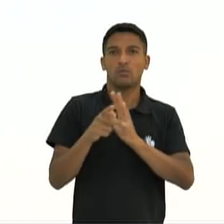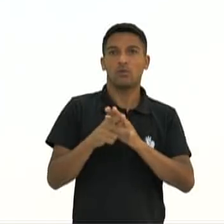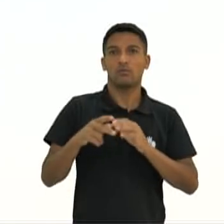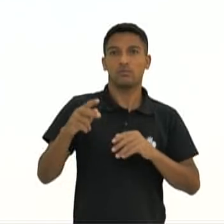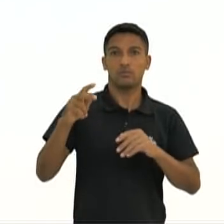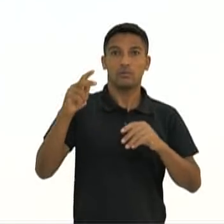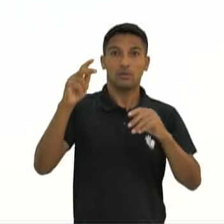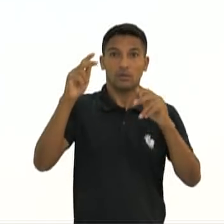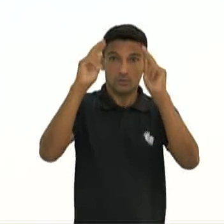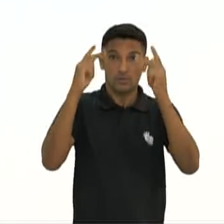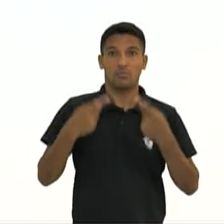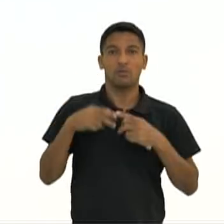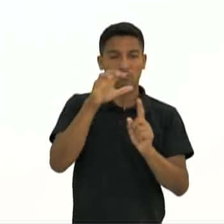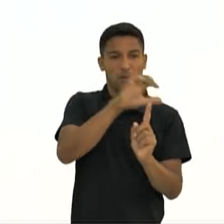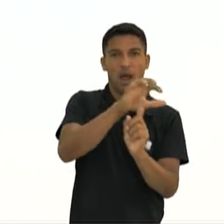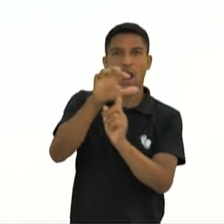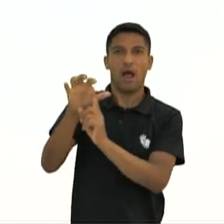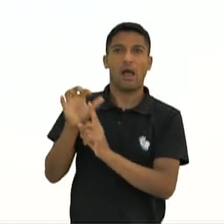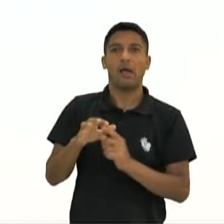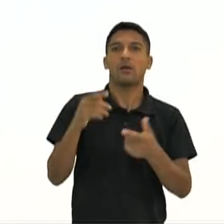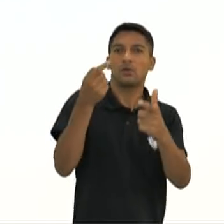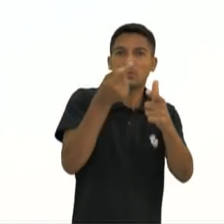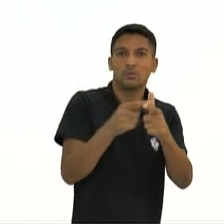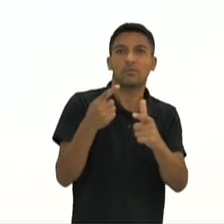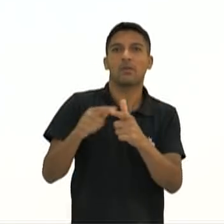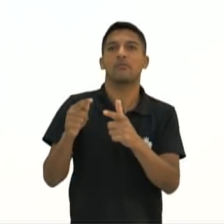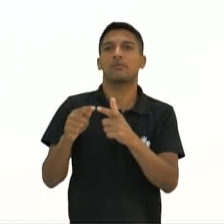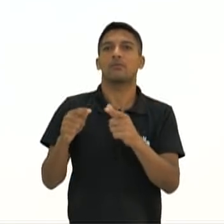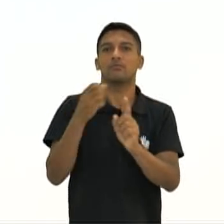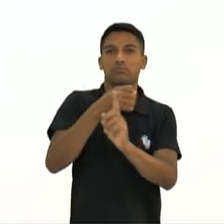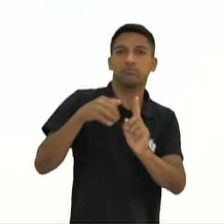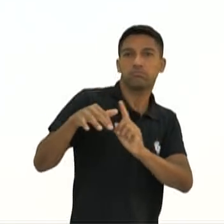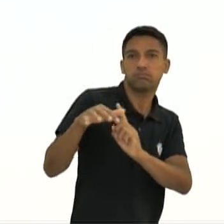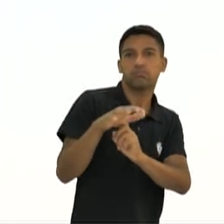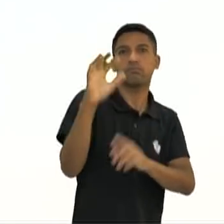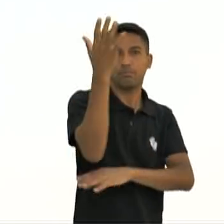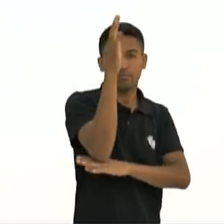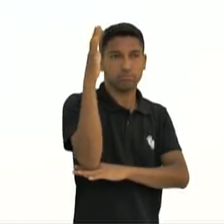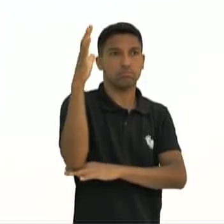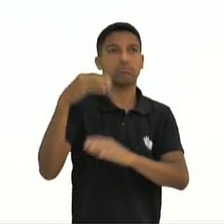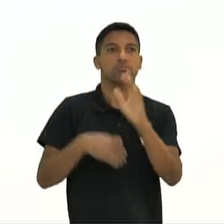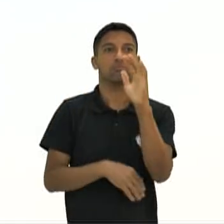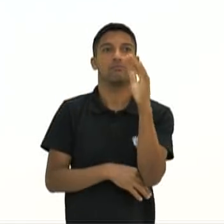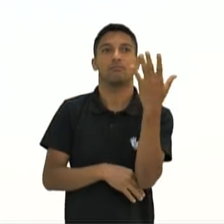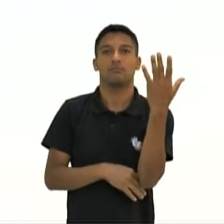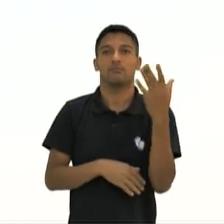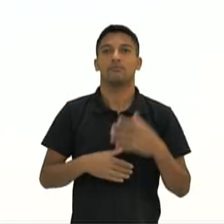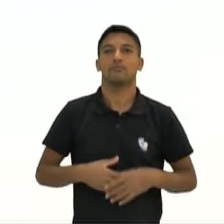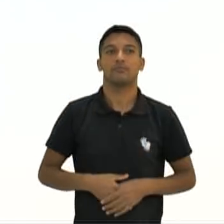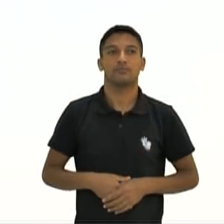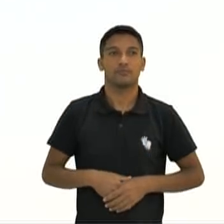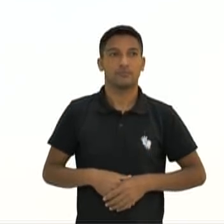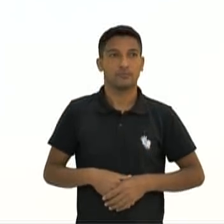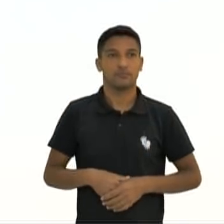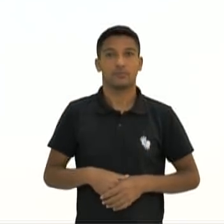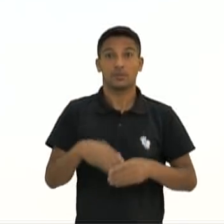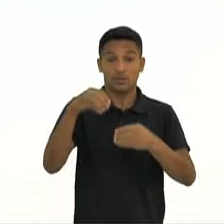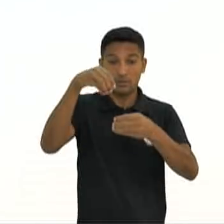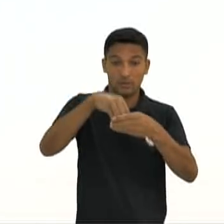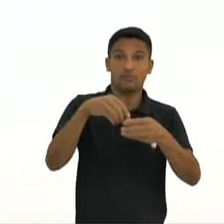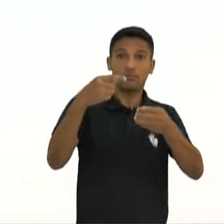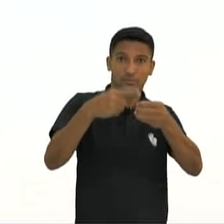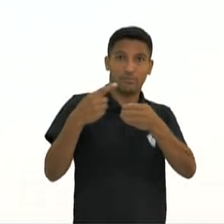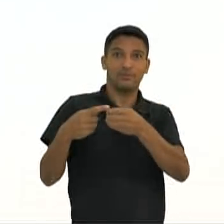ambiente urbano, e vamos adiante para não perdermos tempo e nos aprofundar. Dentro da perspectiva do espaço urbano,